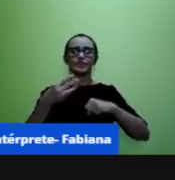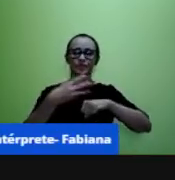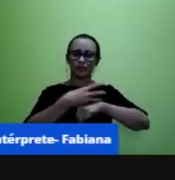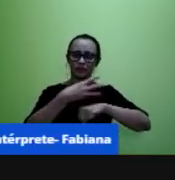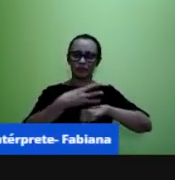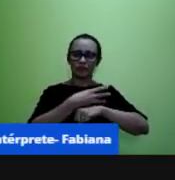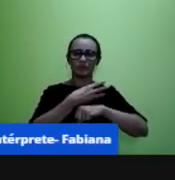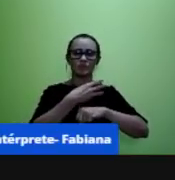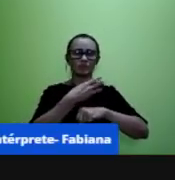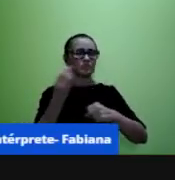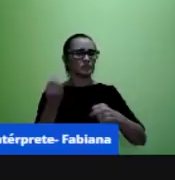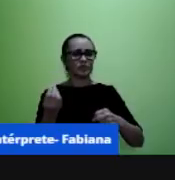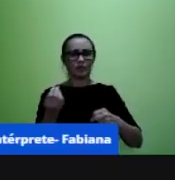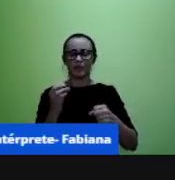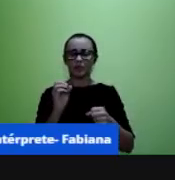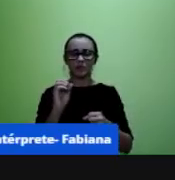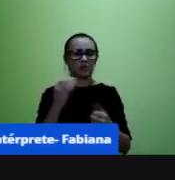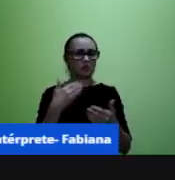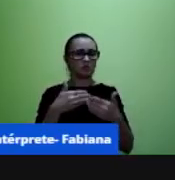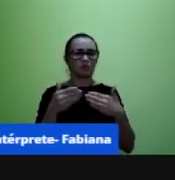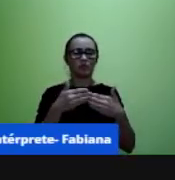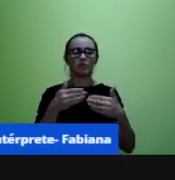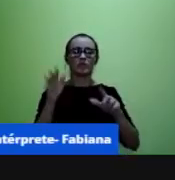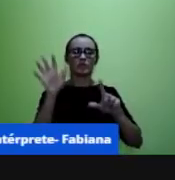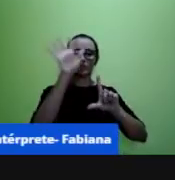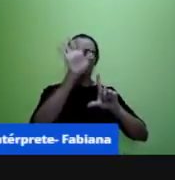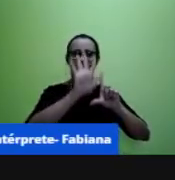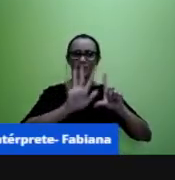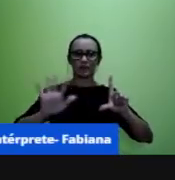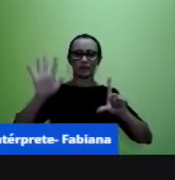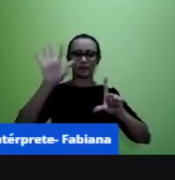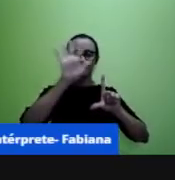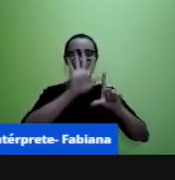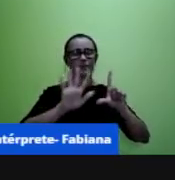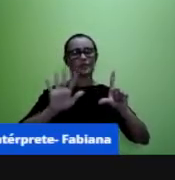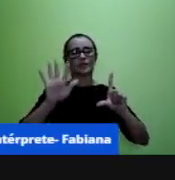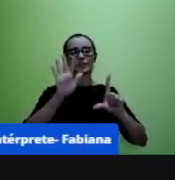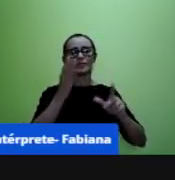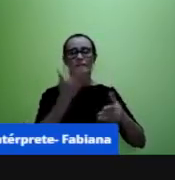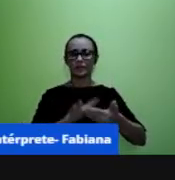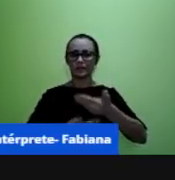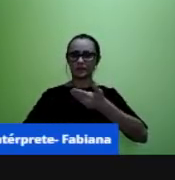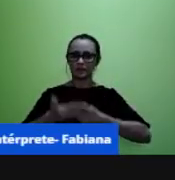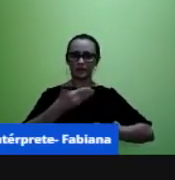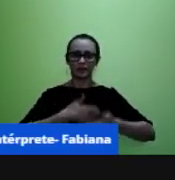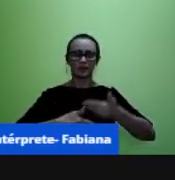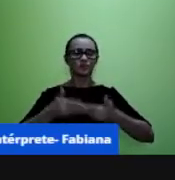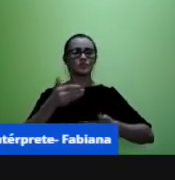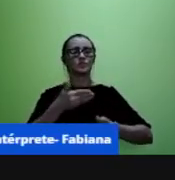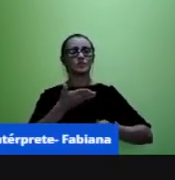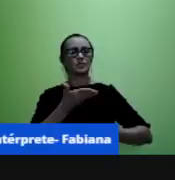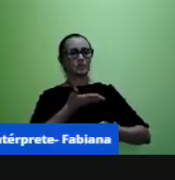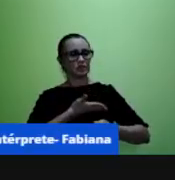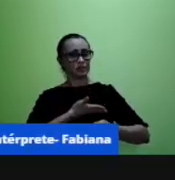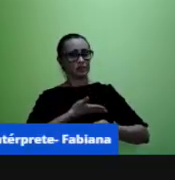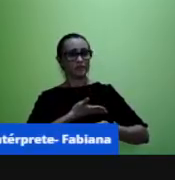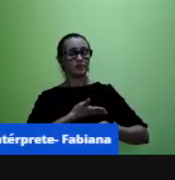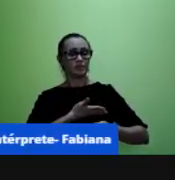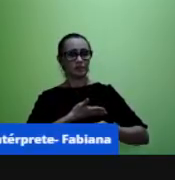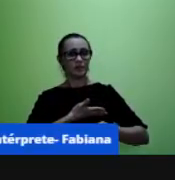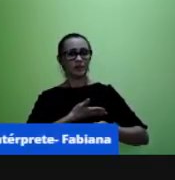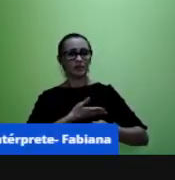qualquer outra plataforma que a escola utilizar. Ele interagiu com os colegas por meio também dessa sala de aula